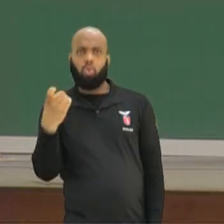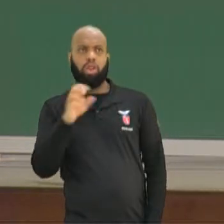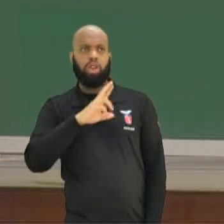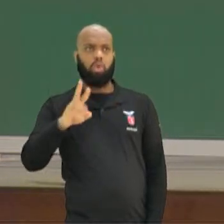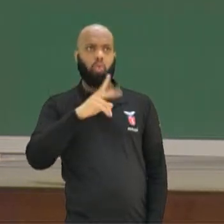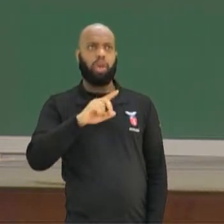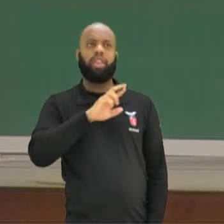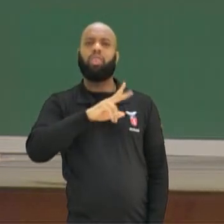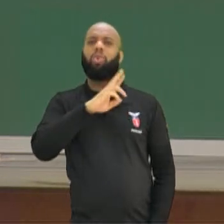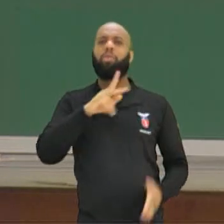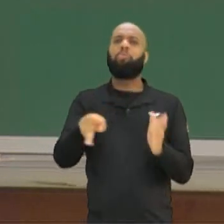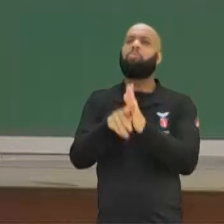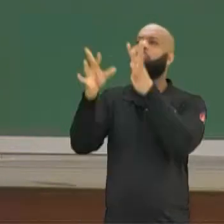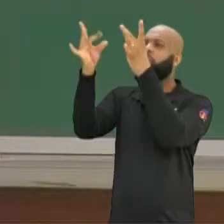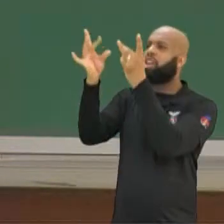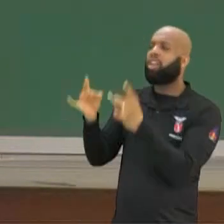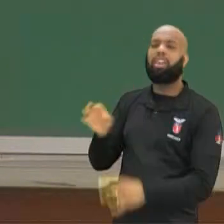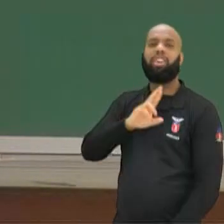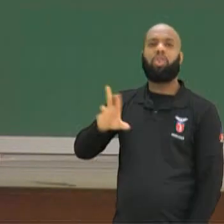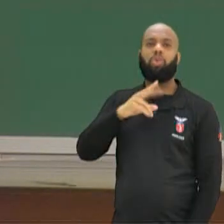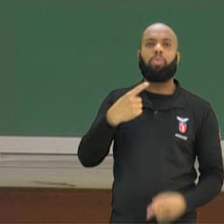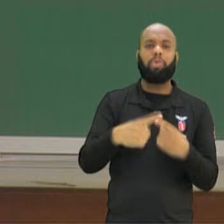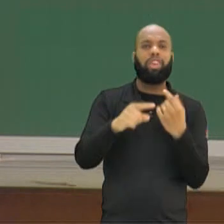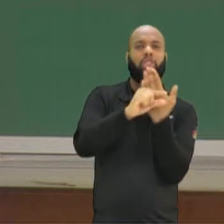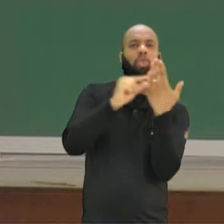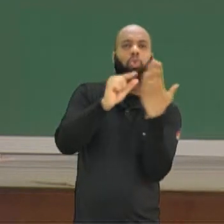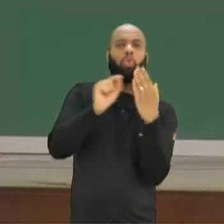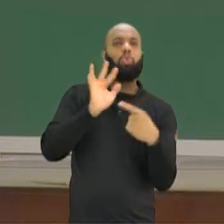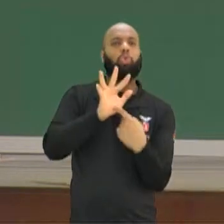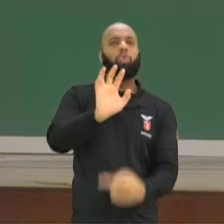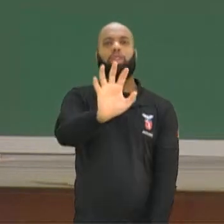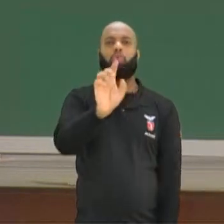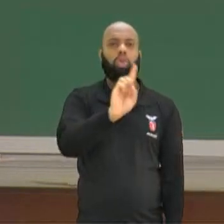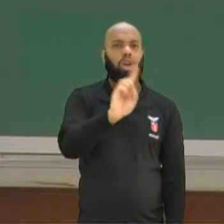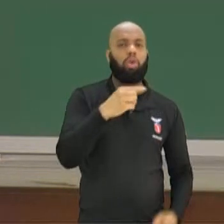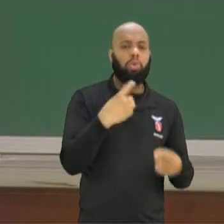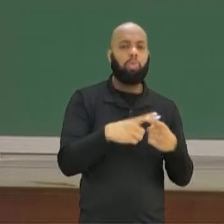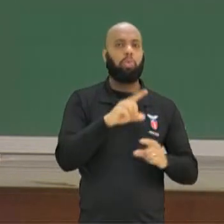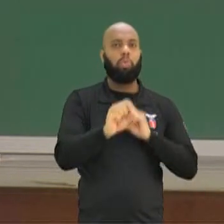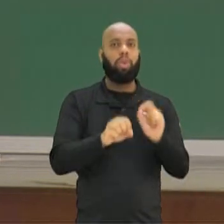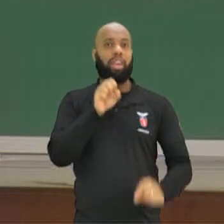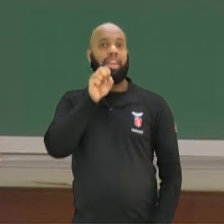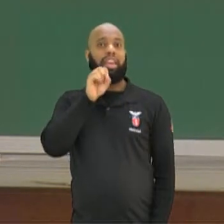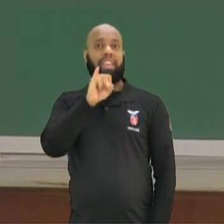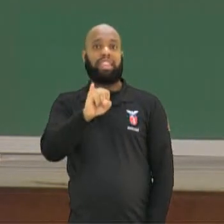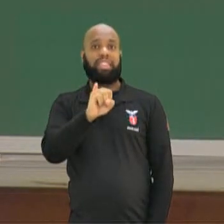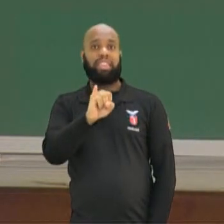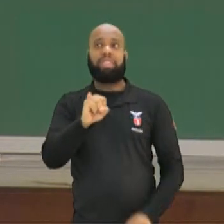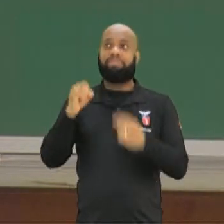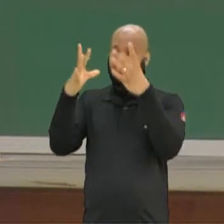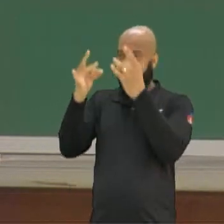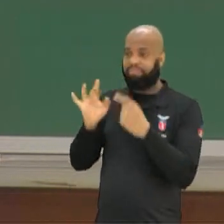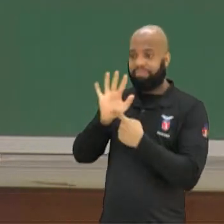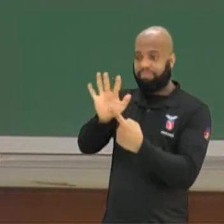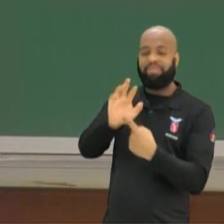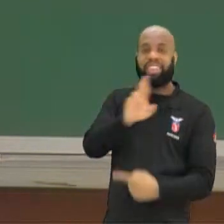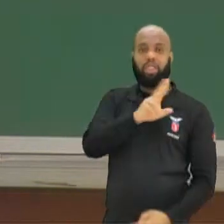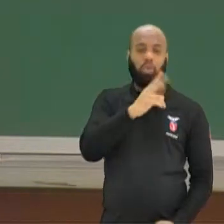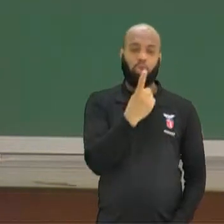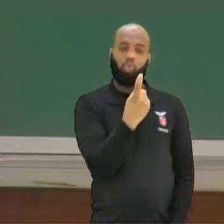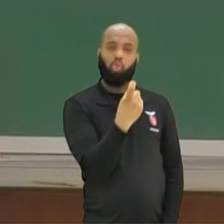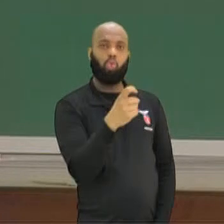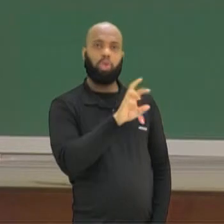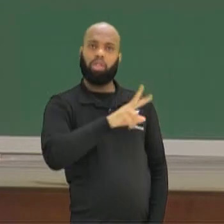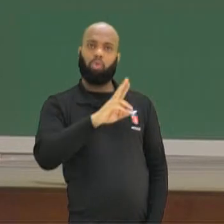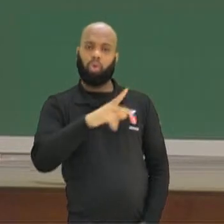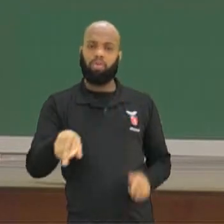nenhuma. Não é uma descrição minuciosa. O autor, quanto mais se define, menos se individualiza. Então, ele não trouxe nada